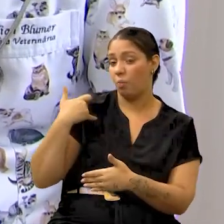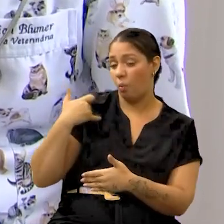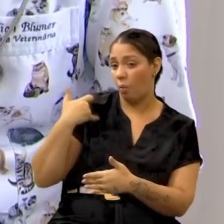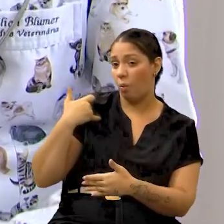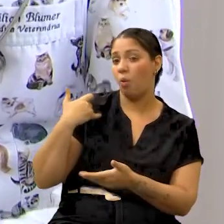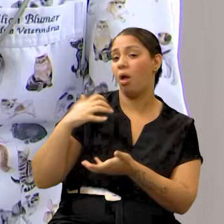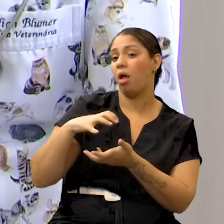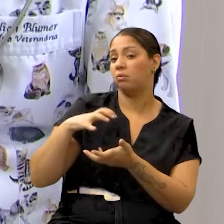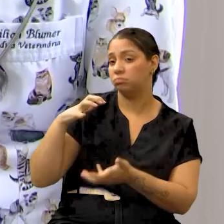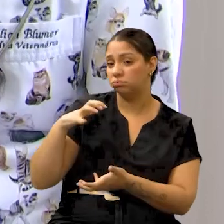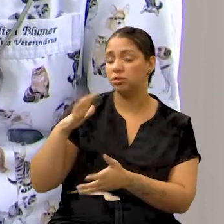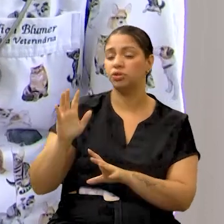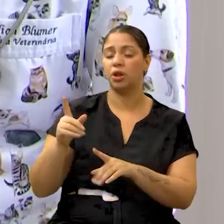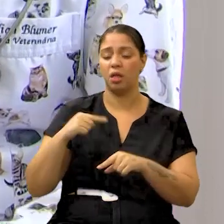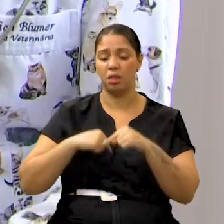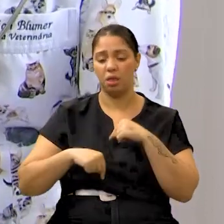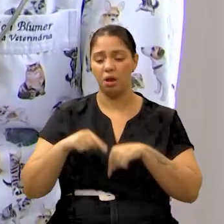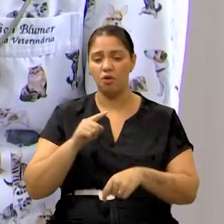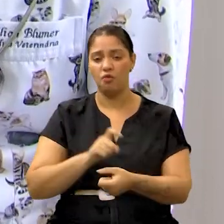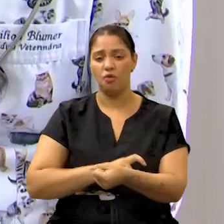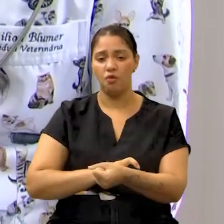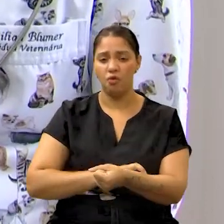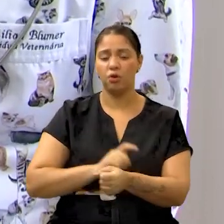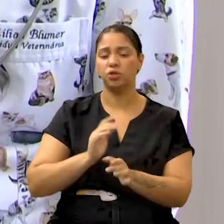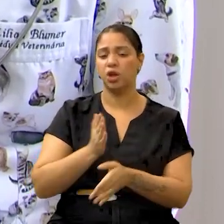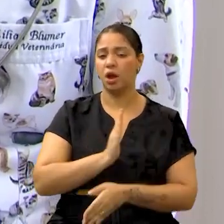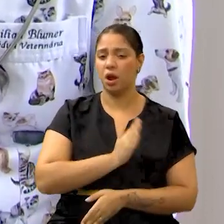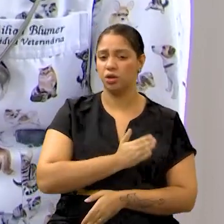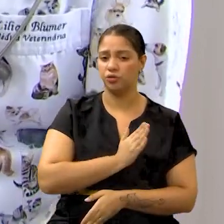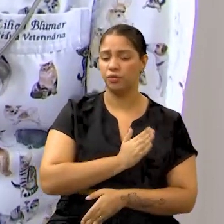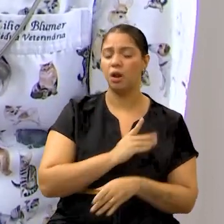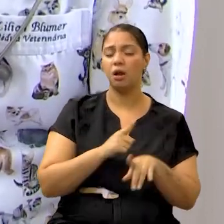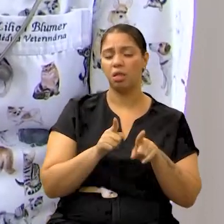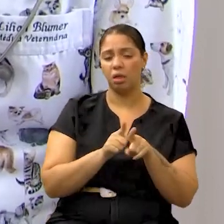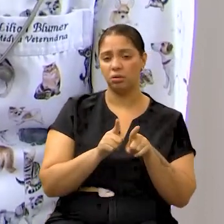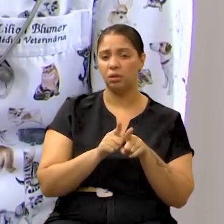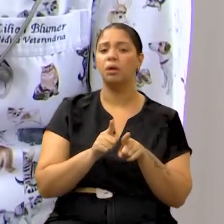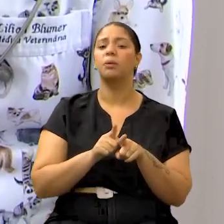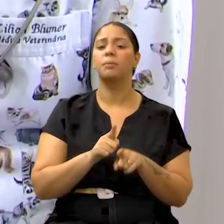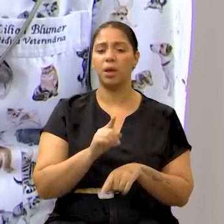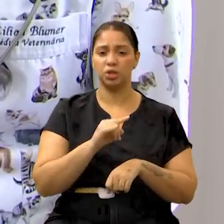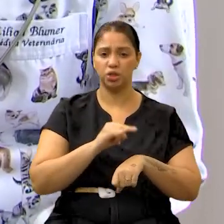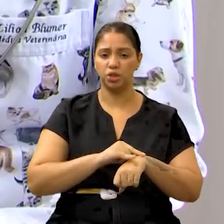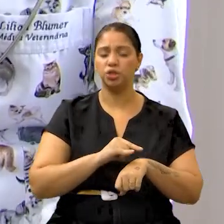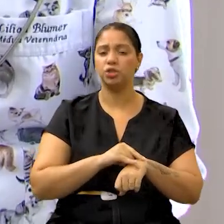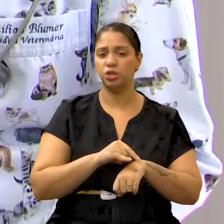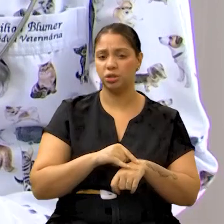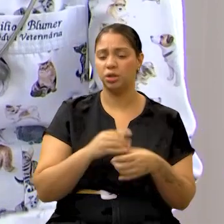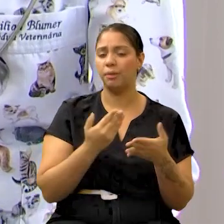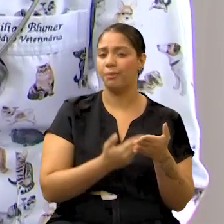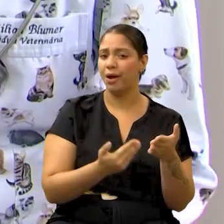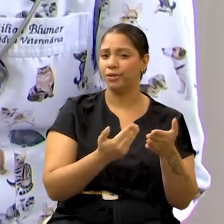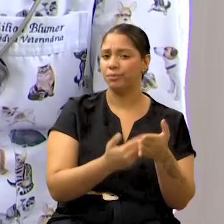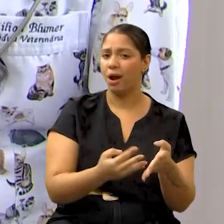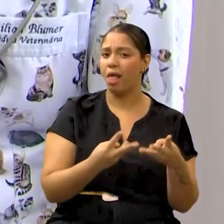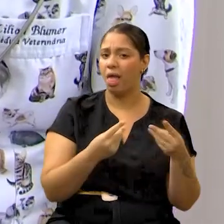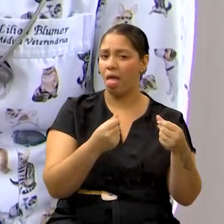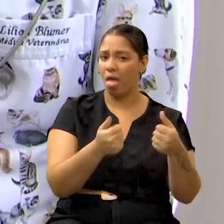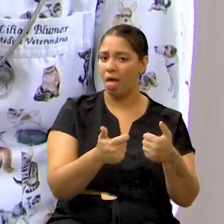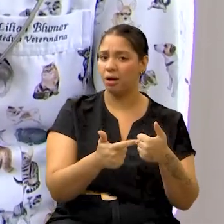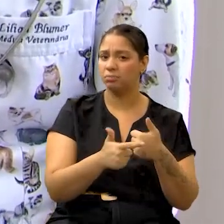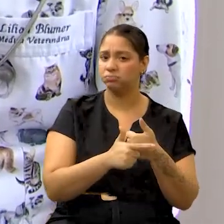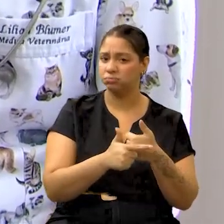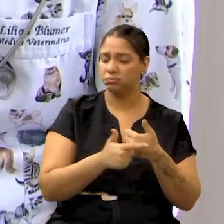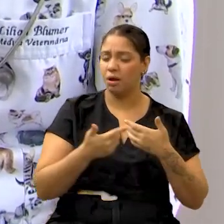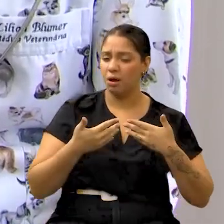do organismo, sistema nervoso, sistema cardiovascular e também o sistema urinário. Ele vai perdendo a sua